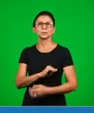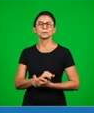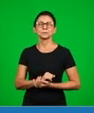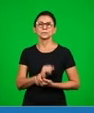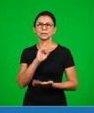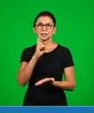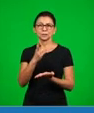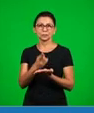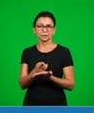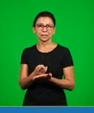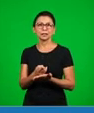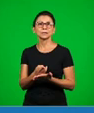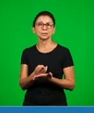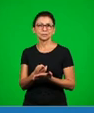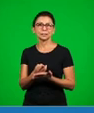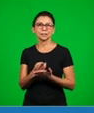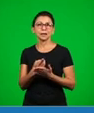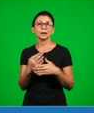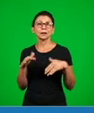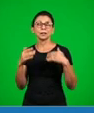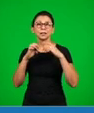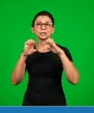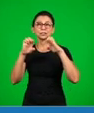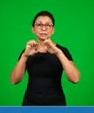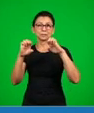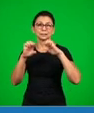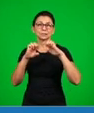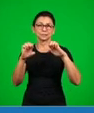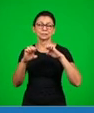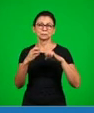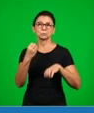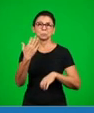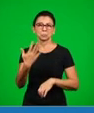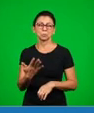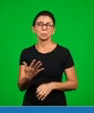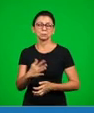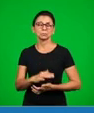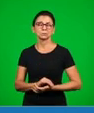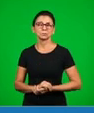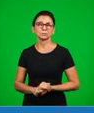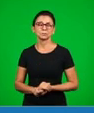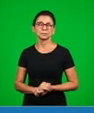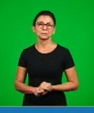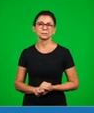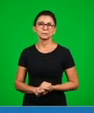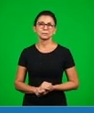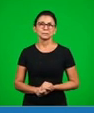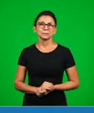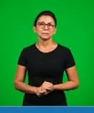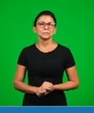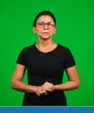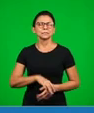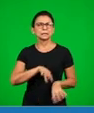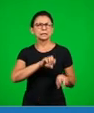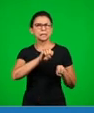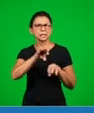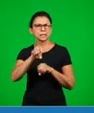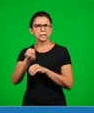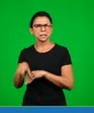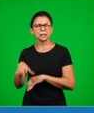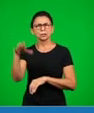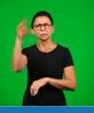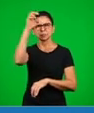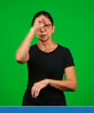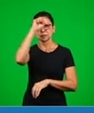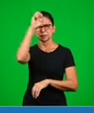estão realizando trabalhos evangelísticos. O mesmo modelo, aquilo que foi feito, foi ensinado, foi aprendido,